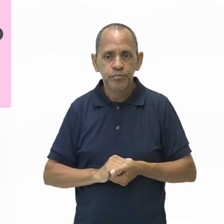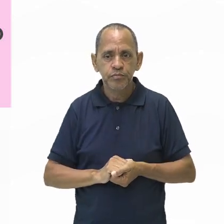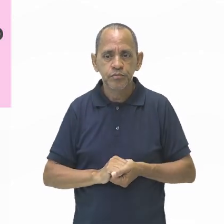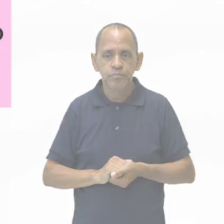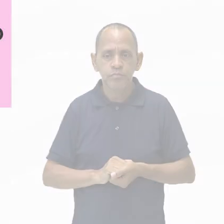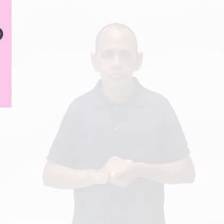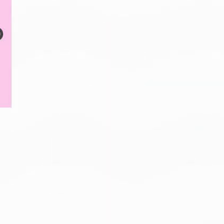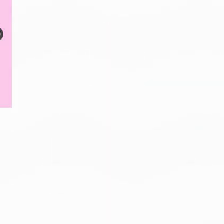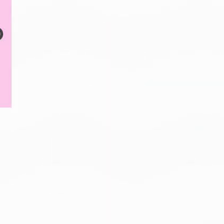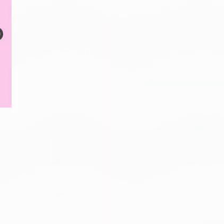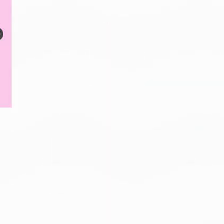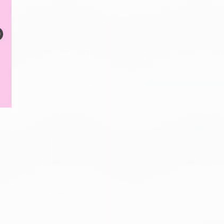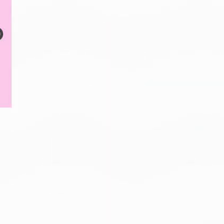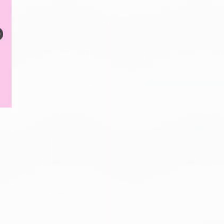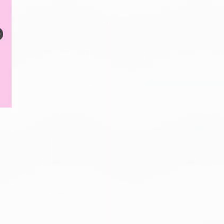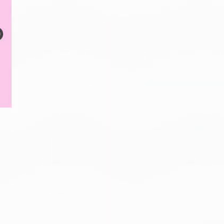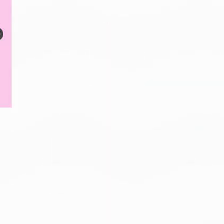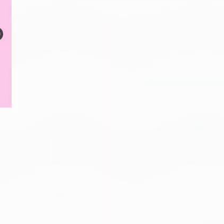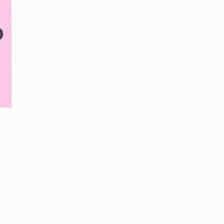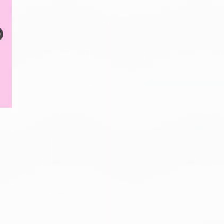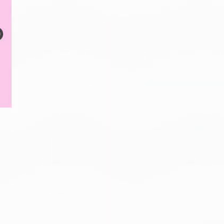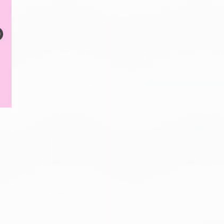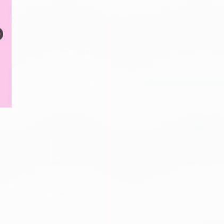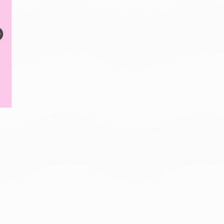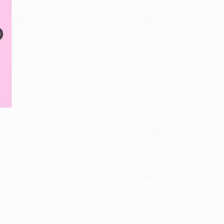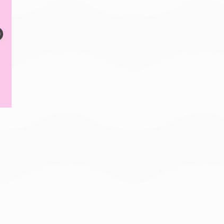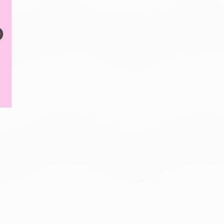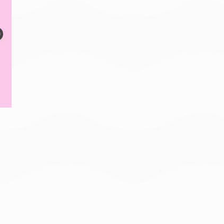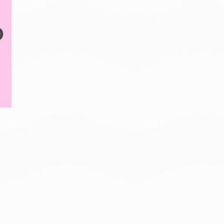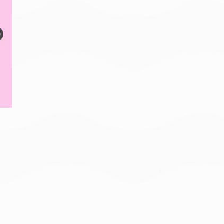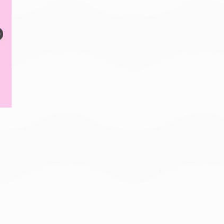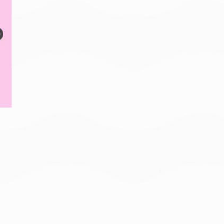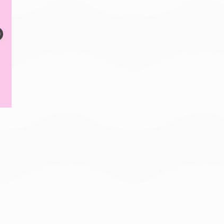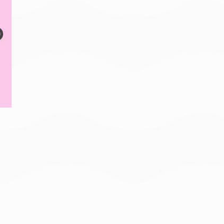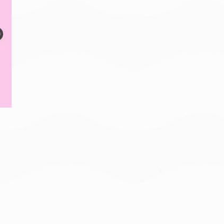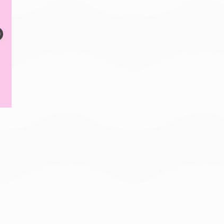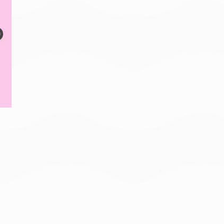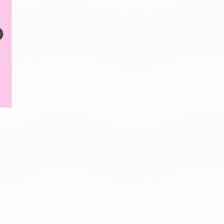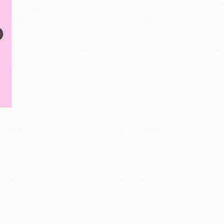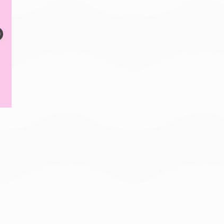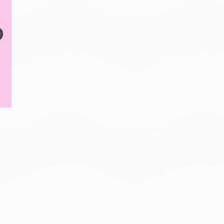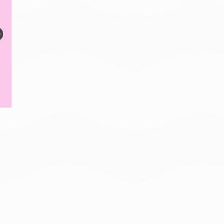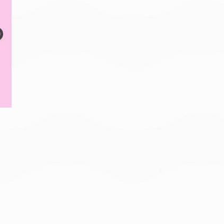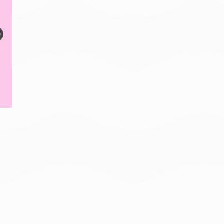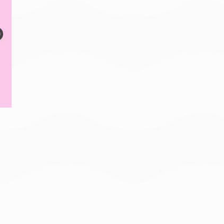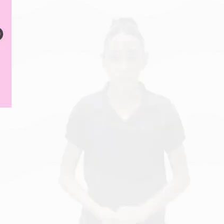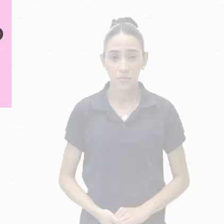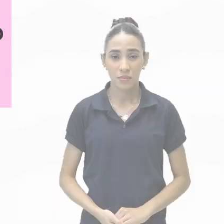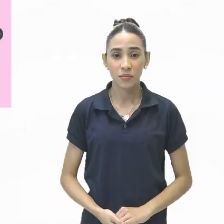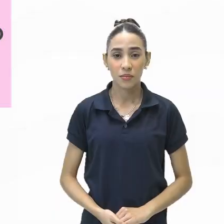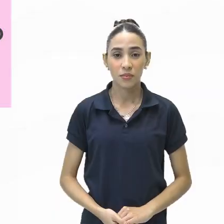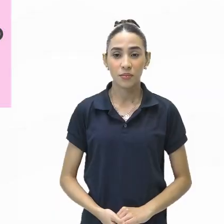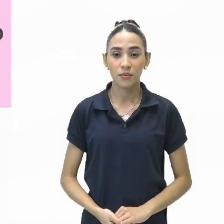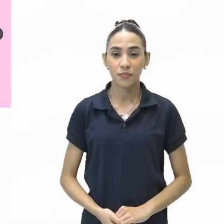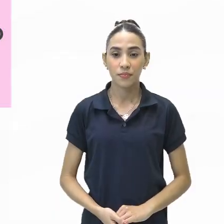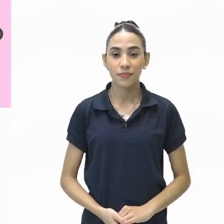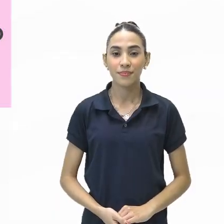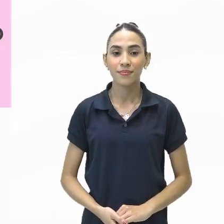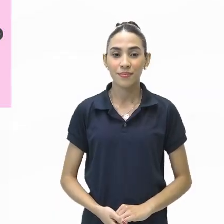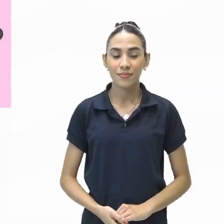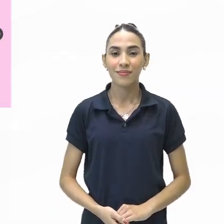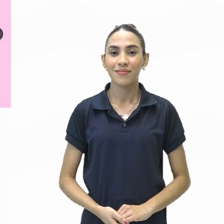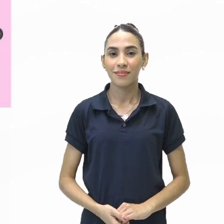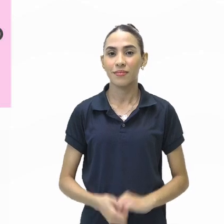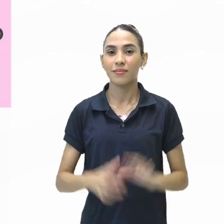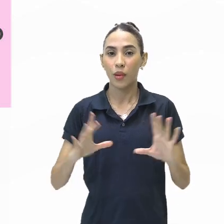que a gente junta tudo, ele tem que ser o quê? Completo. certo? Ele tem que ter união, então tem